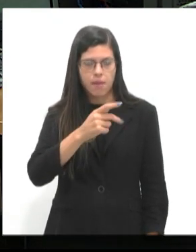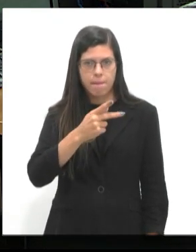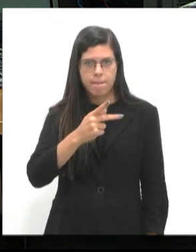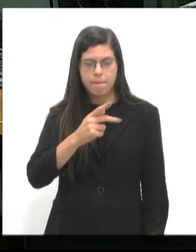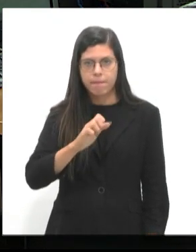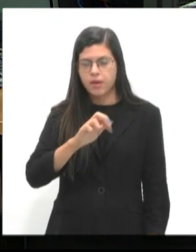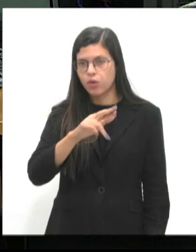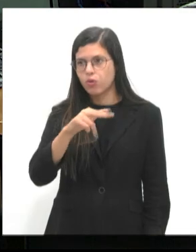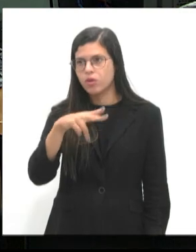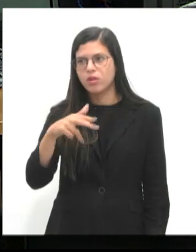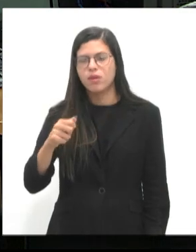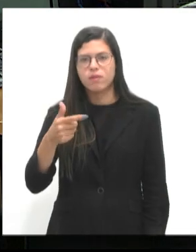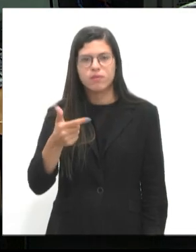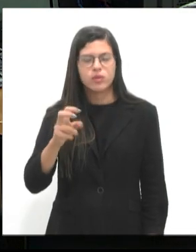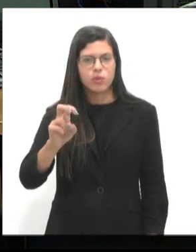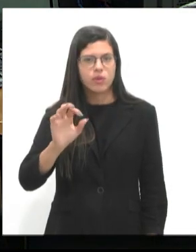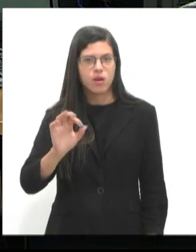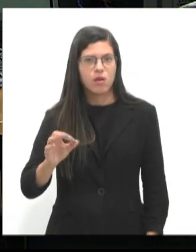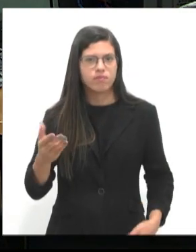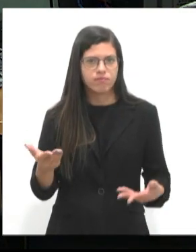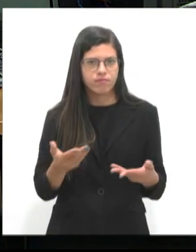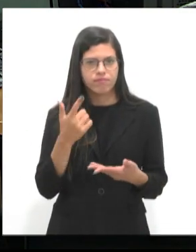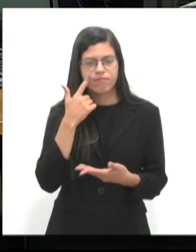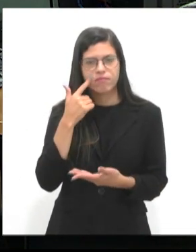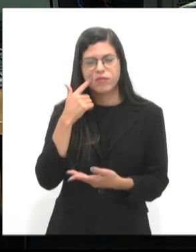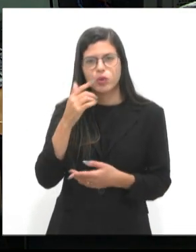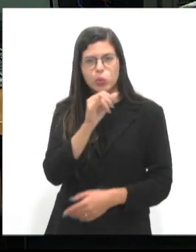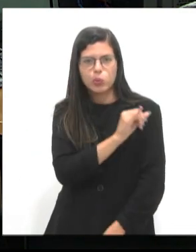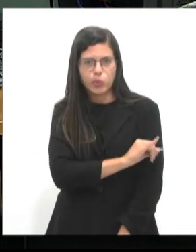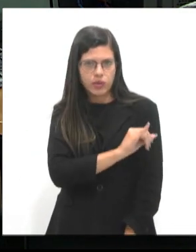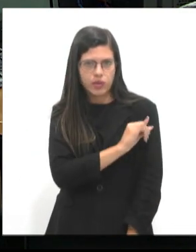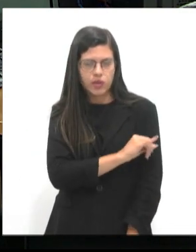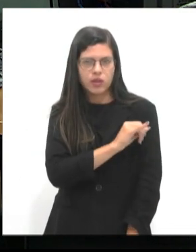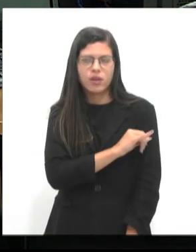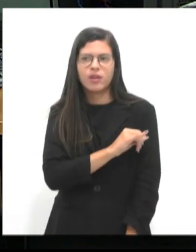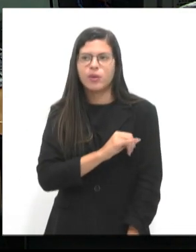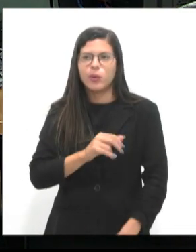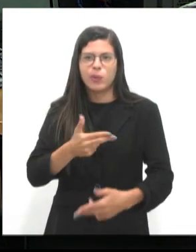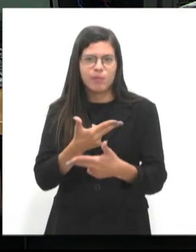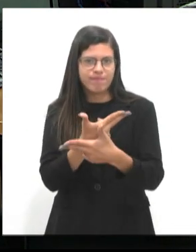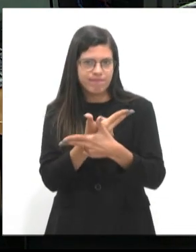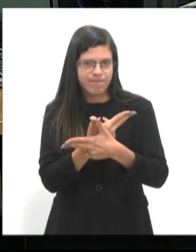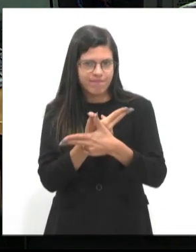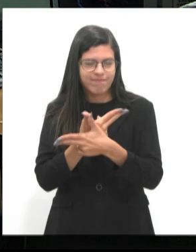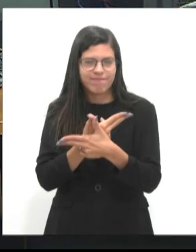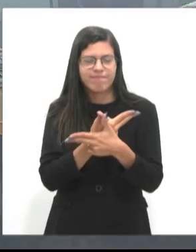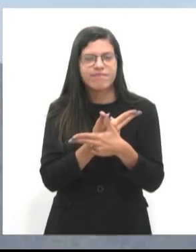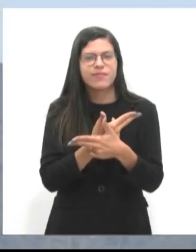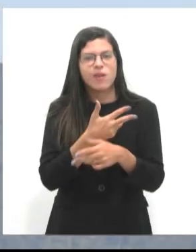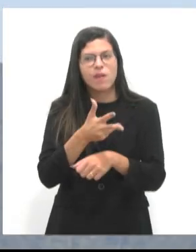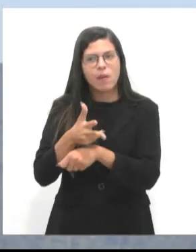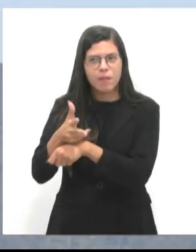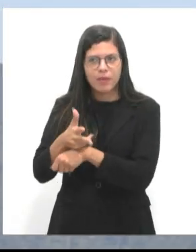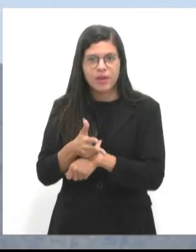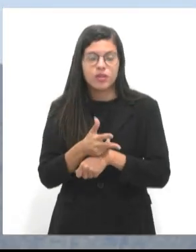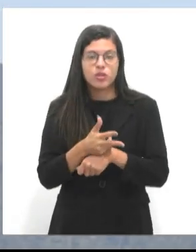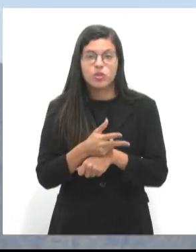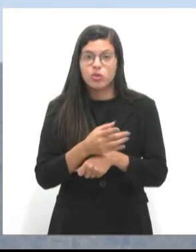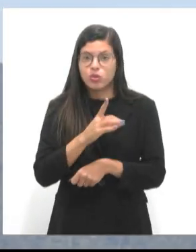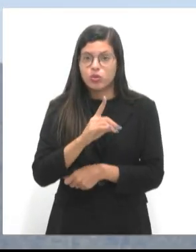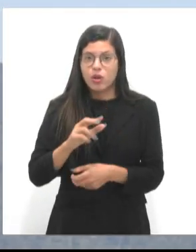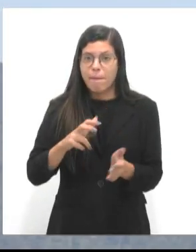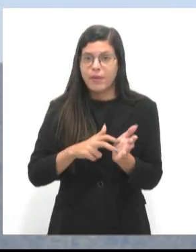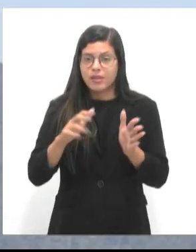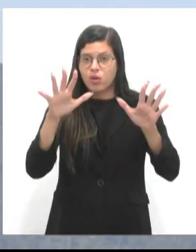graus. Vamos ver agora como está o tempo aqui no Rio de Janeiro. Você vê imagens aí do Cristo Redentor. O dia amanheceu nublado, nesse momento faz